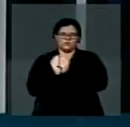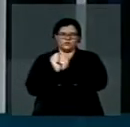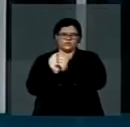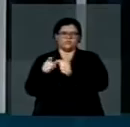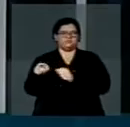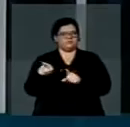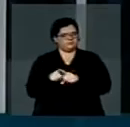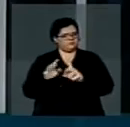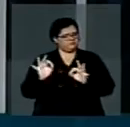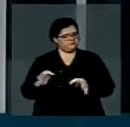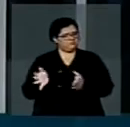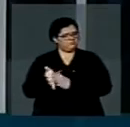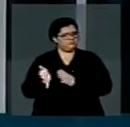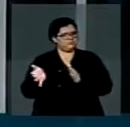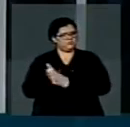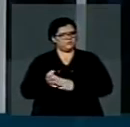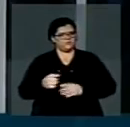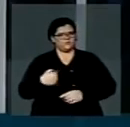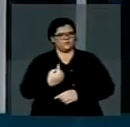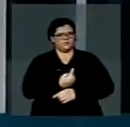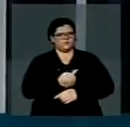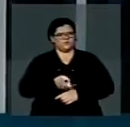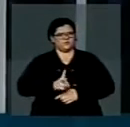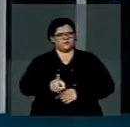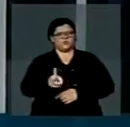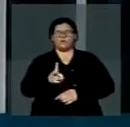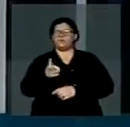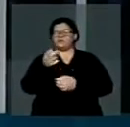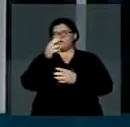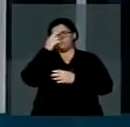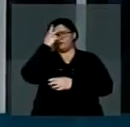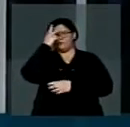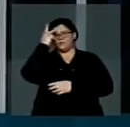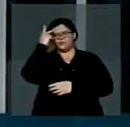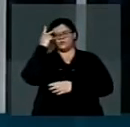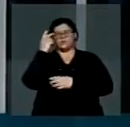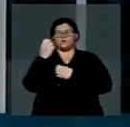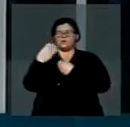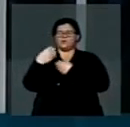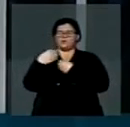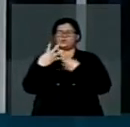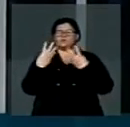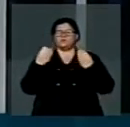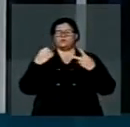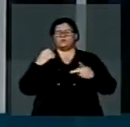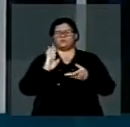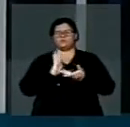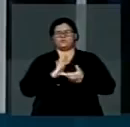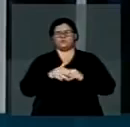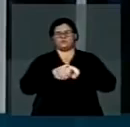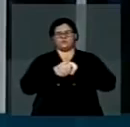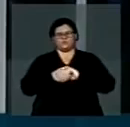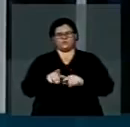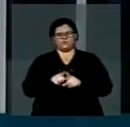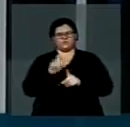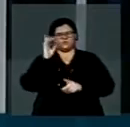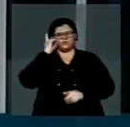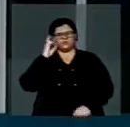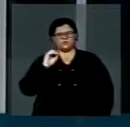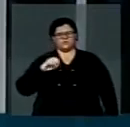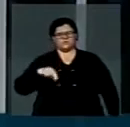e também nosso sempre eterno mestre aqui nesta casa. Cumprimentar o deputado Onofre Santo